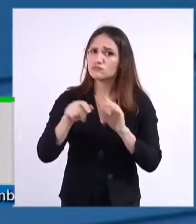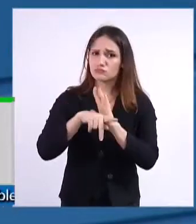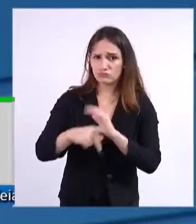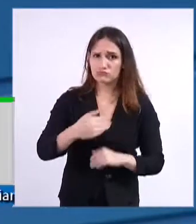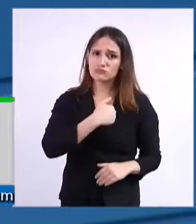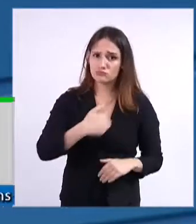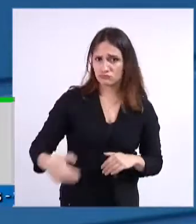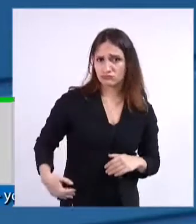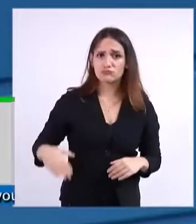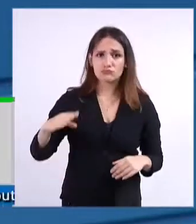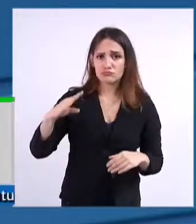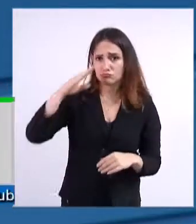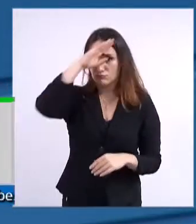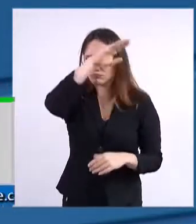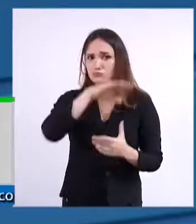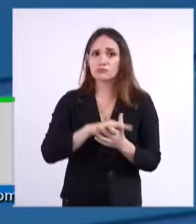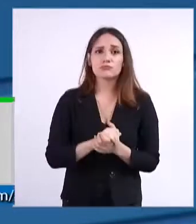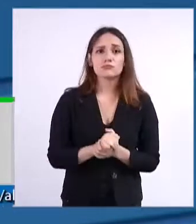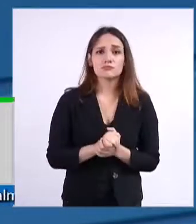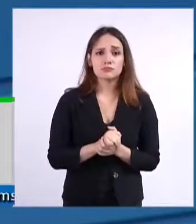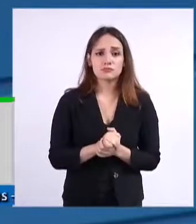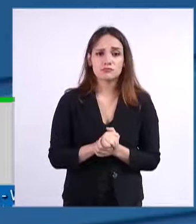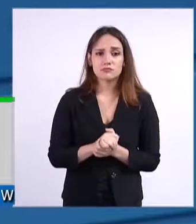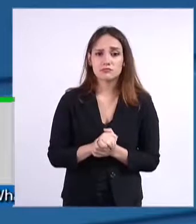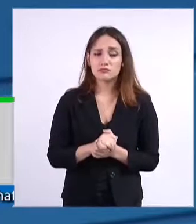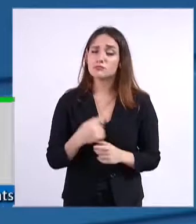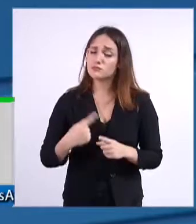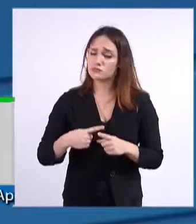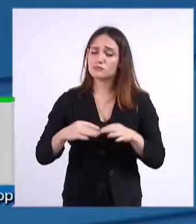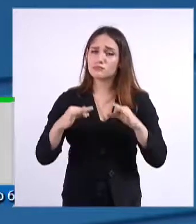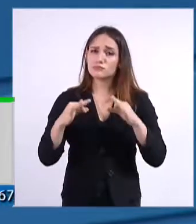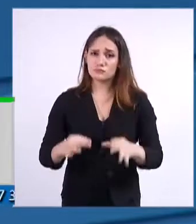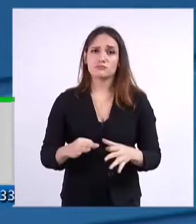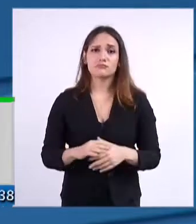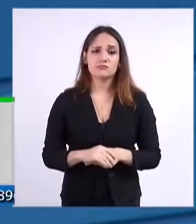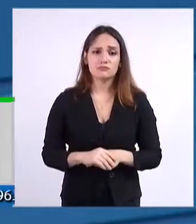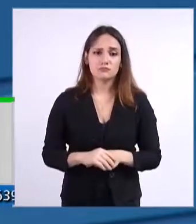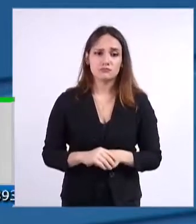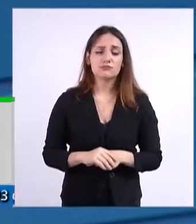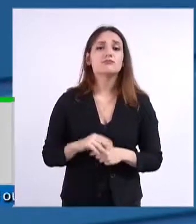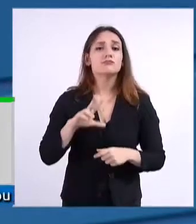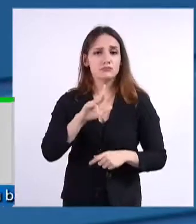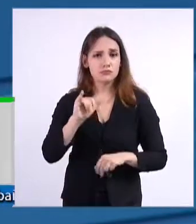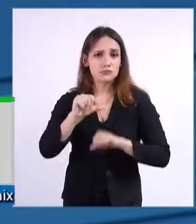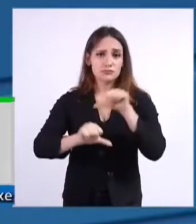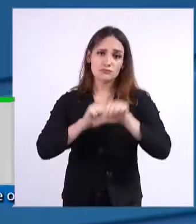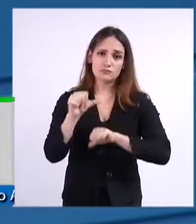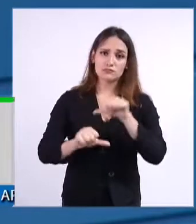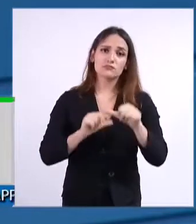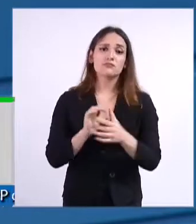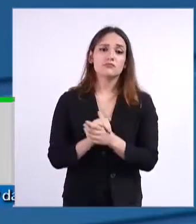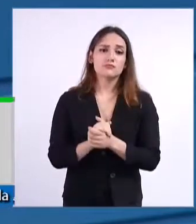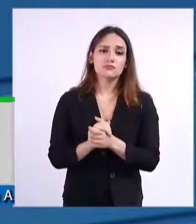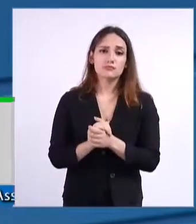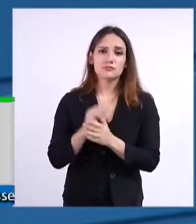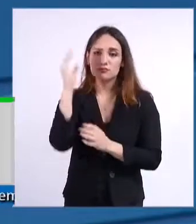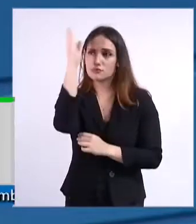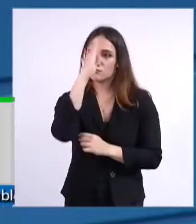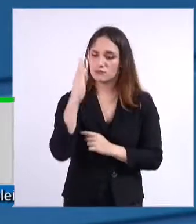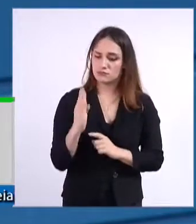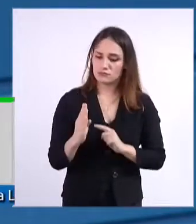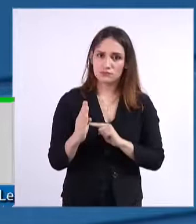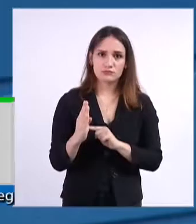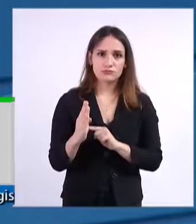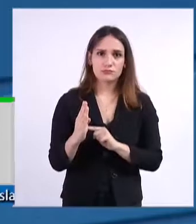do Jair Bolsonaro, porque serão, com certeza, decisivas para que o Brasil